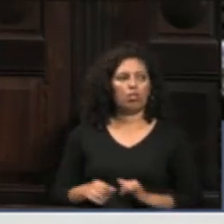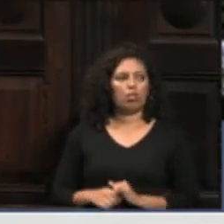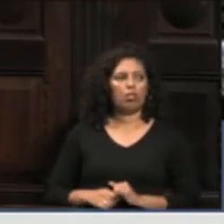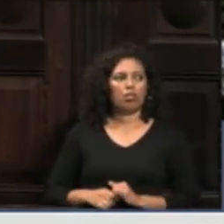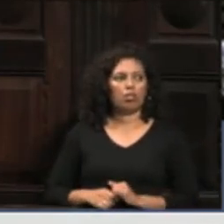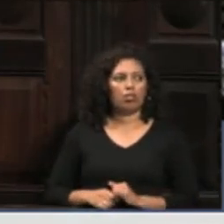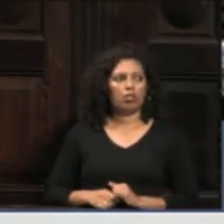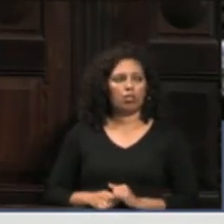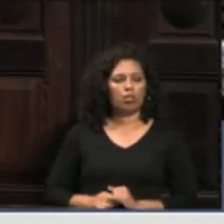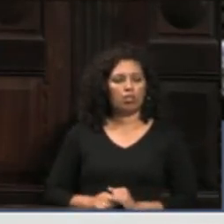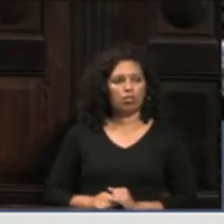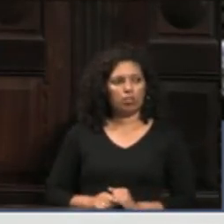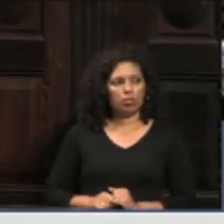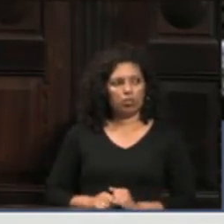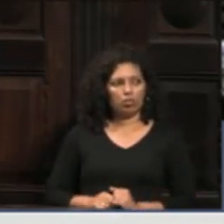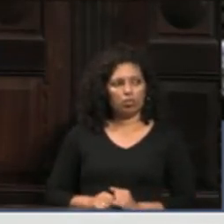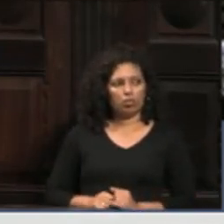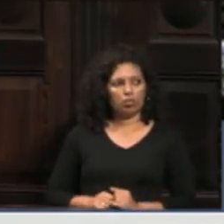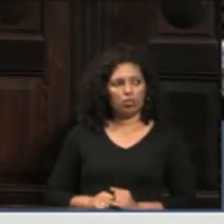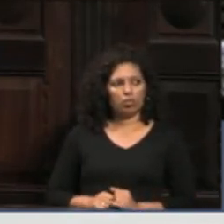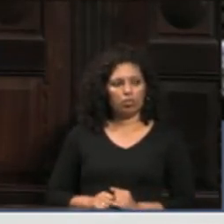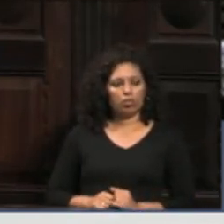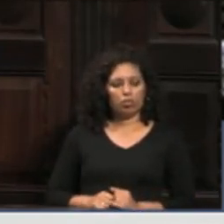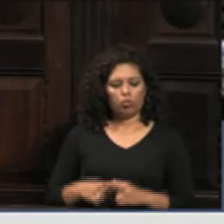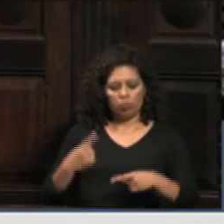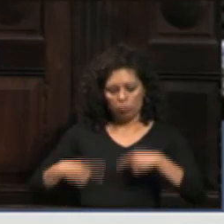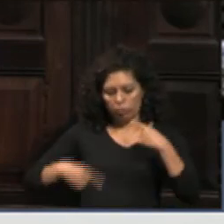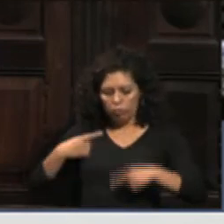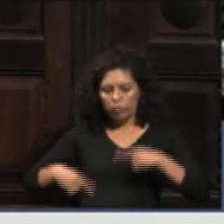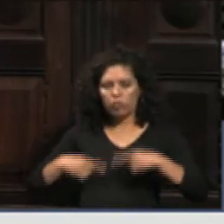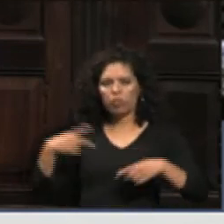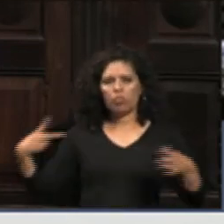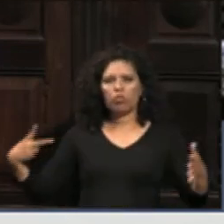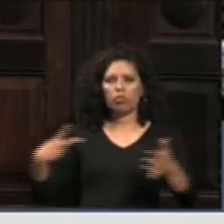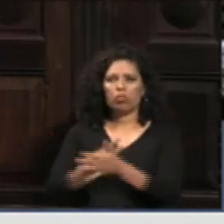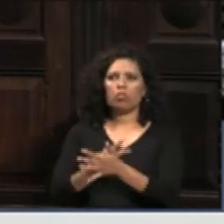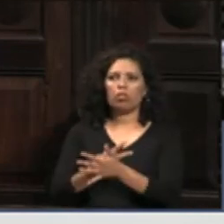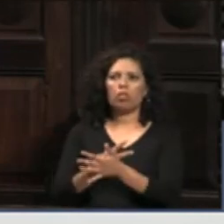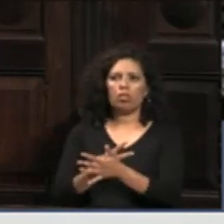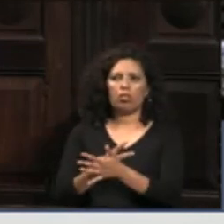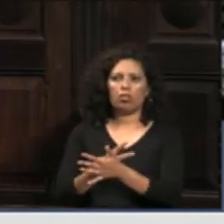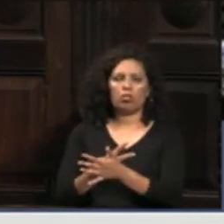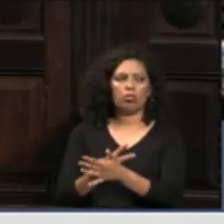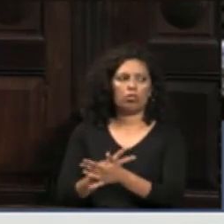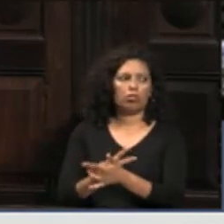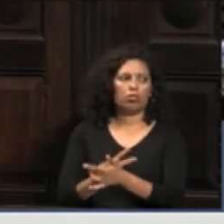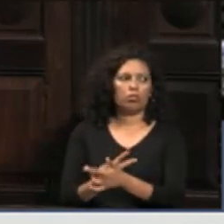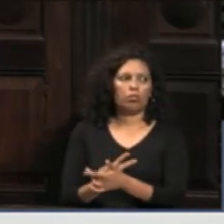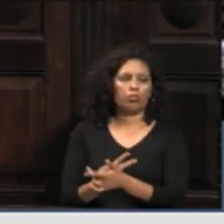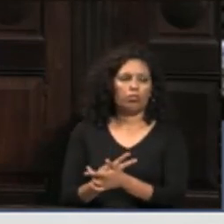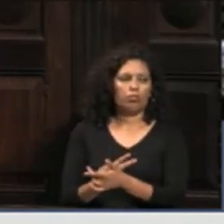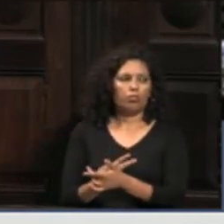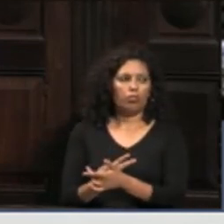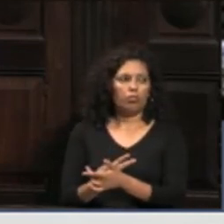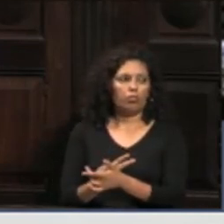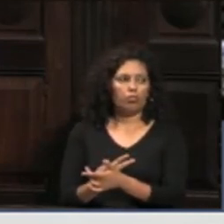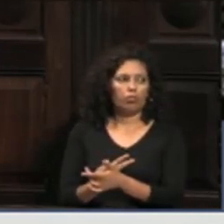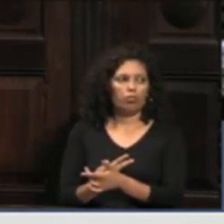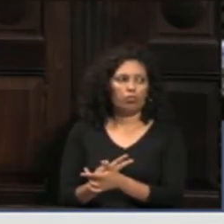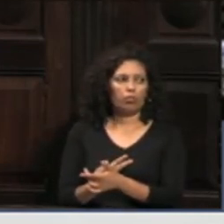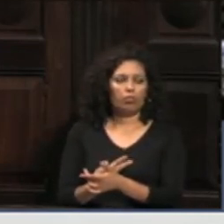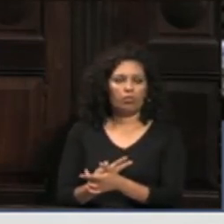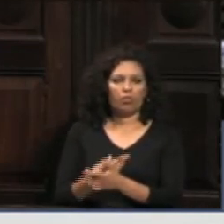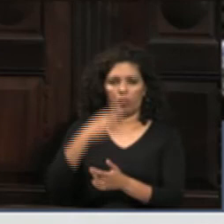de uma má prática política na gestão de uma cidade, que de uma hora